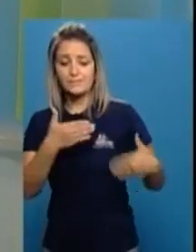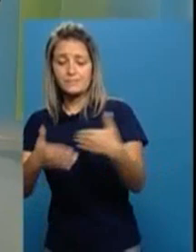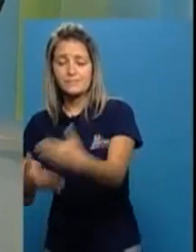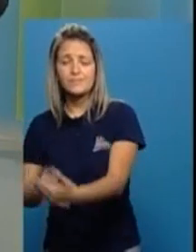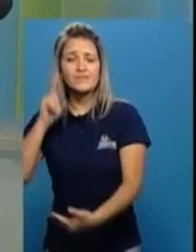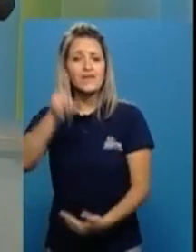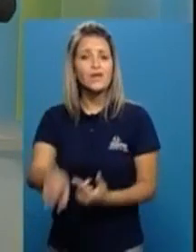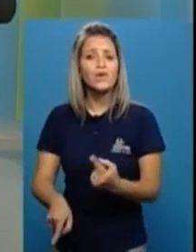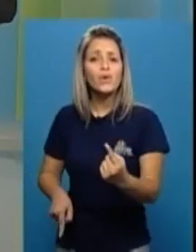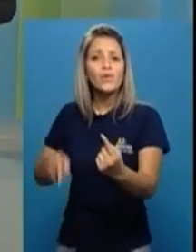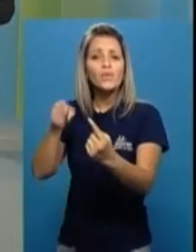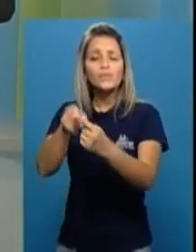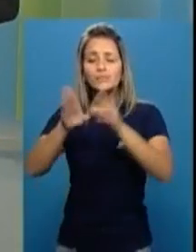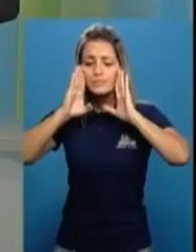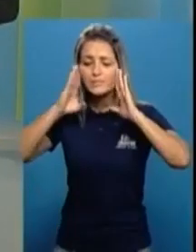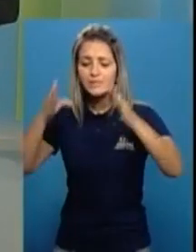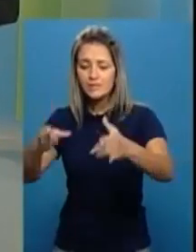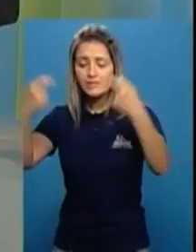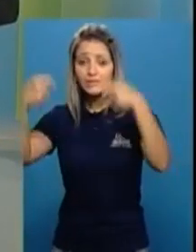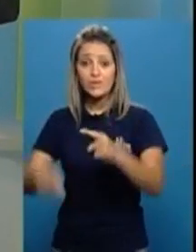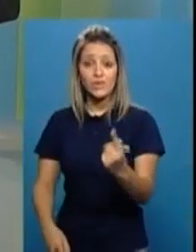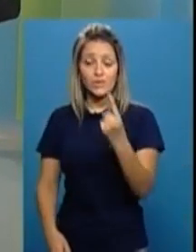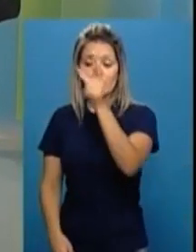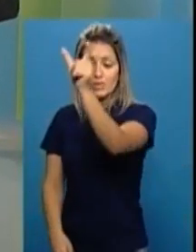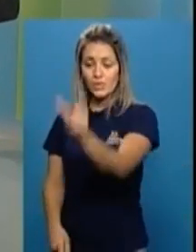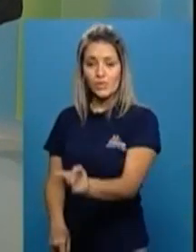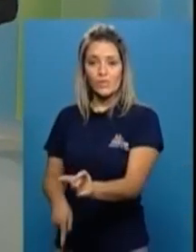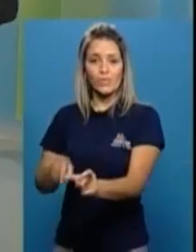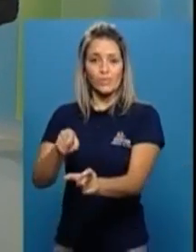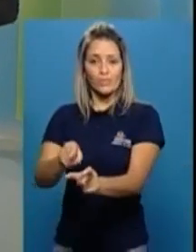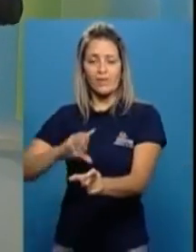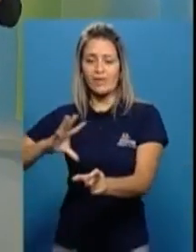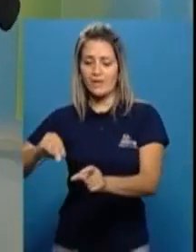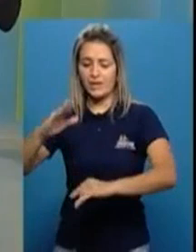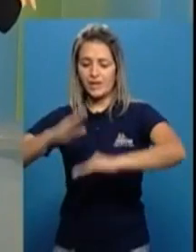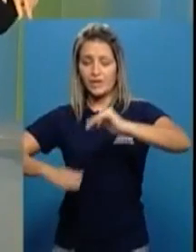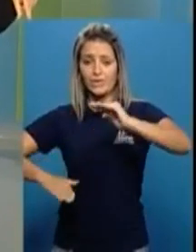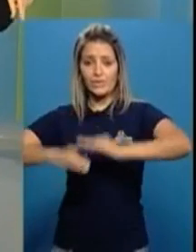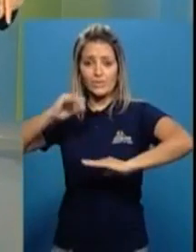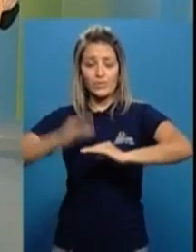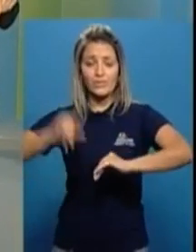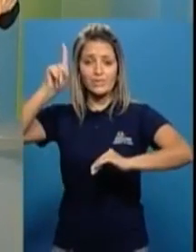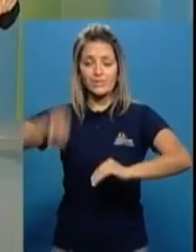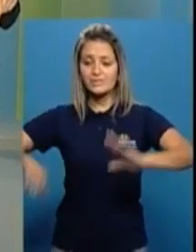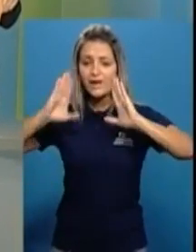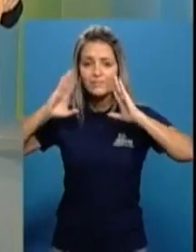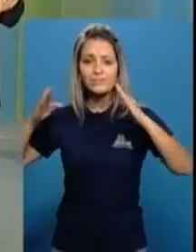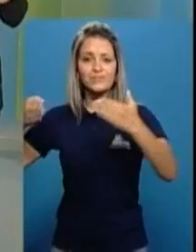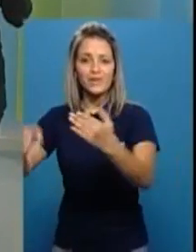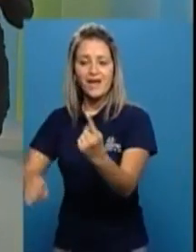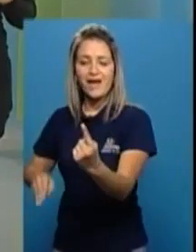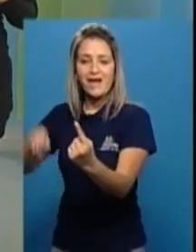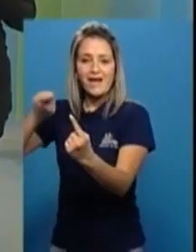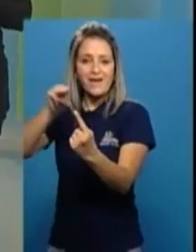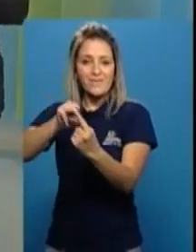atender uma necessidade específica de um cliente e todas as suas atividades estarão voltadas a essa meta.